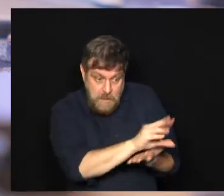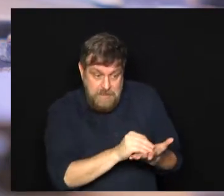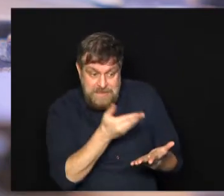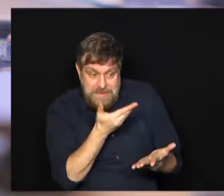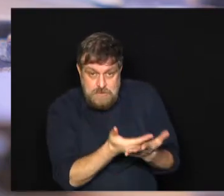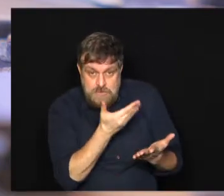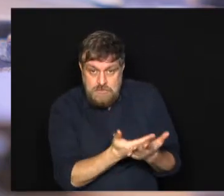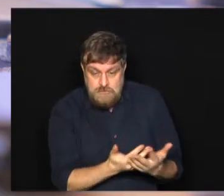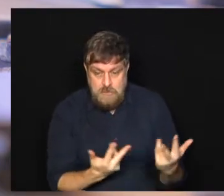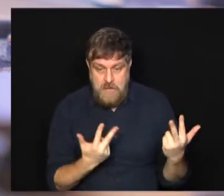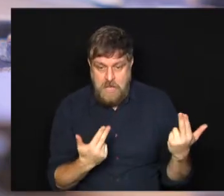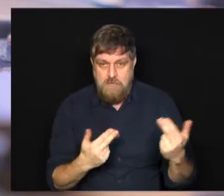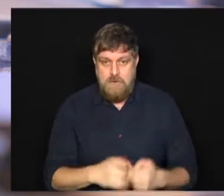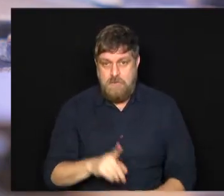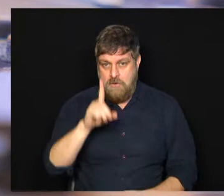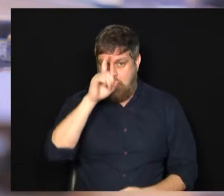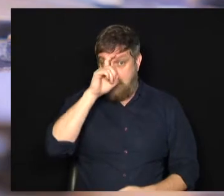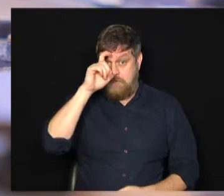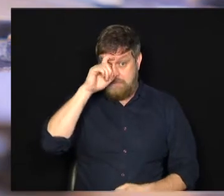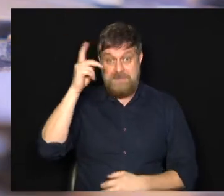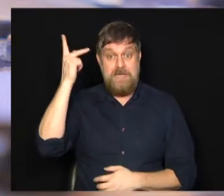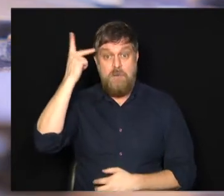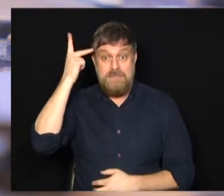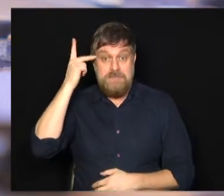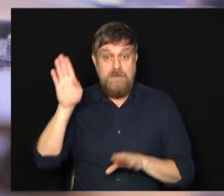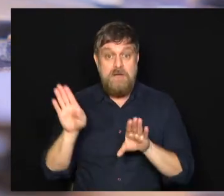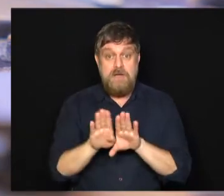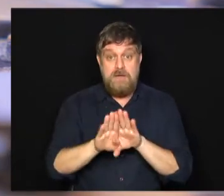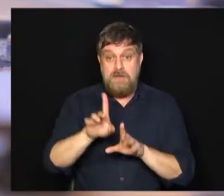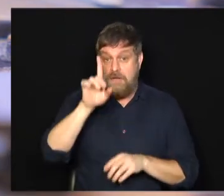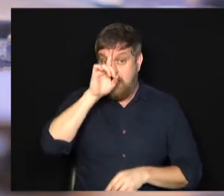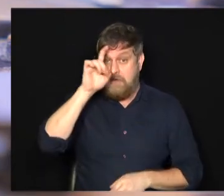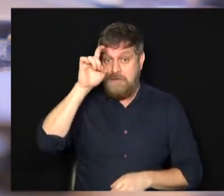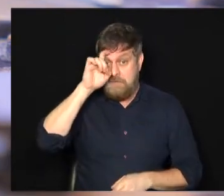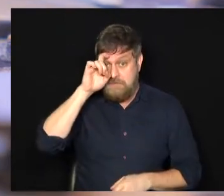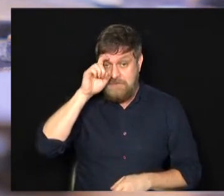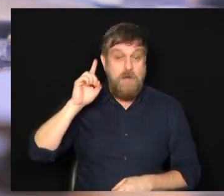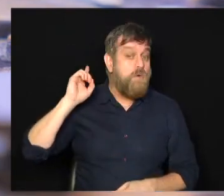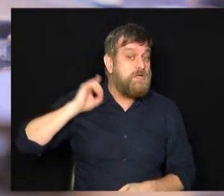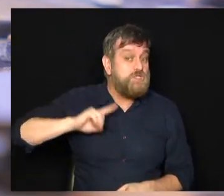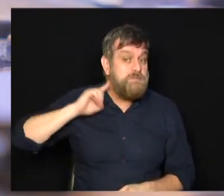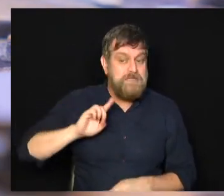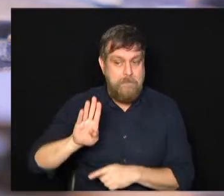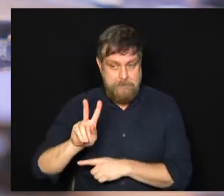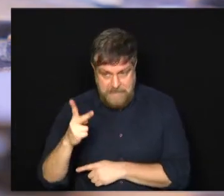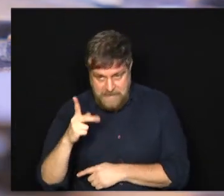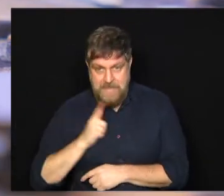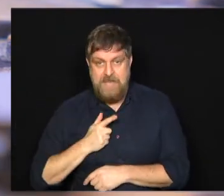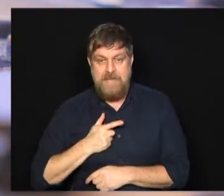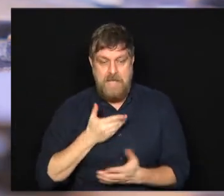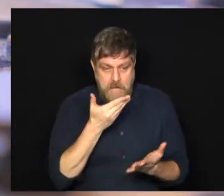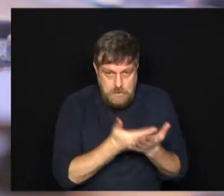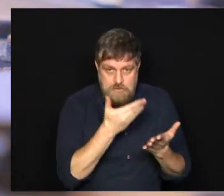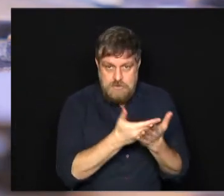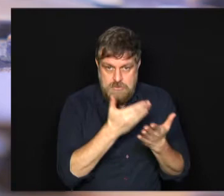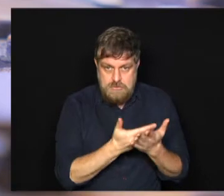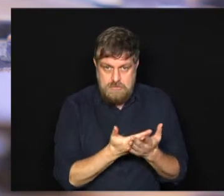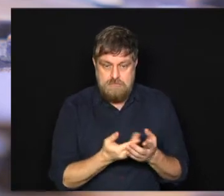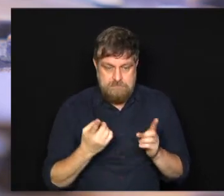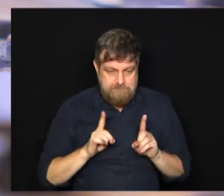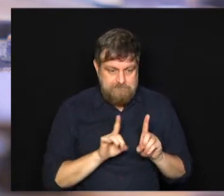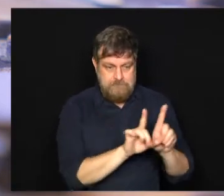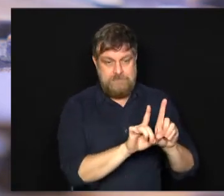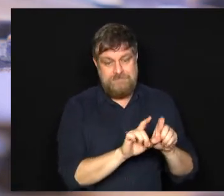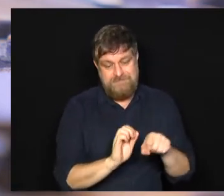E o Hospital das Clínicas de São Paulo e o Hospital das Clínicas de Belo Horizonte vão participar desse estudo. Né? Infelizmente, a